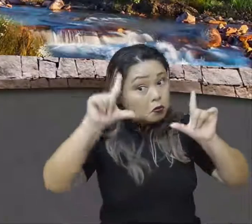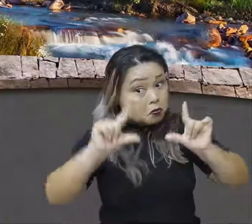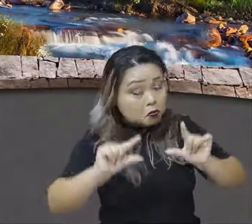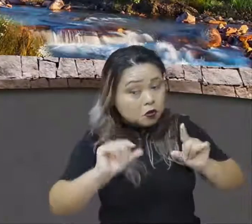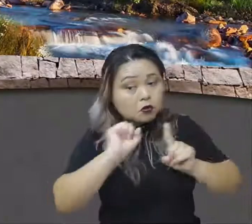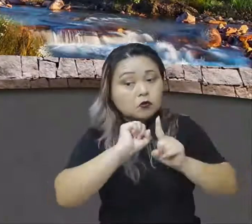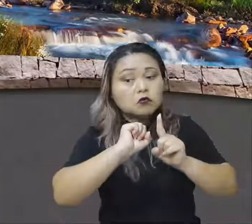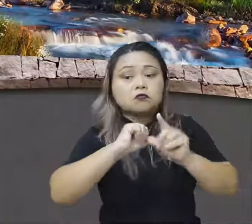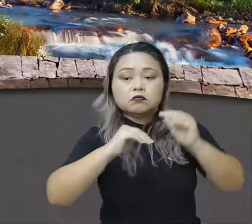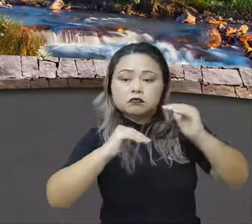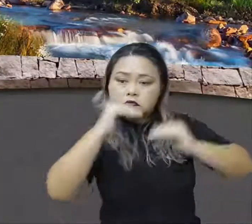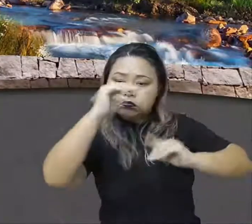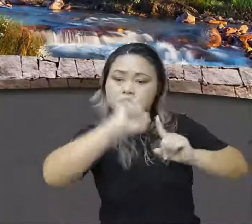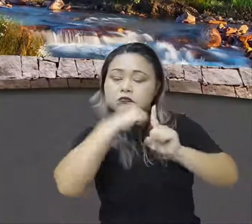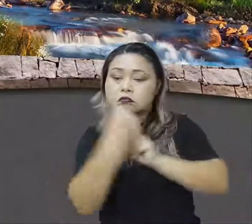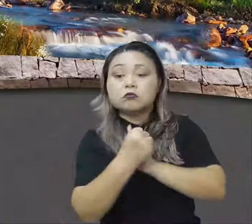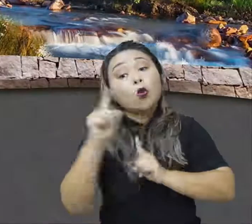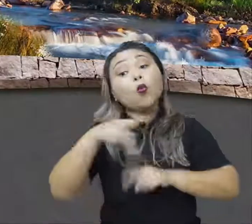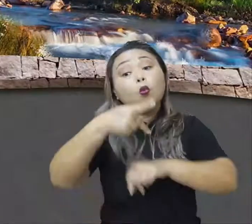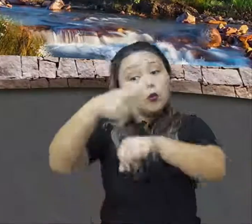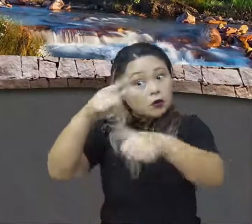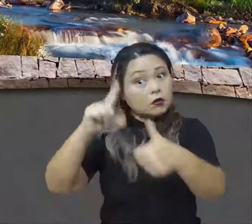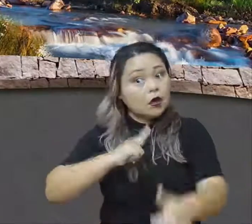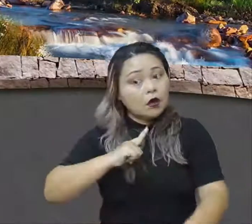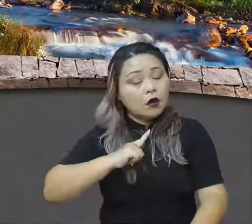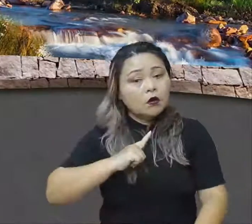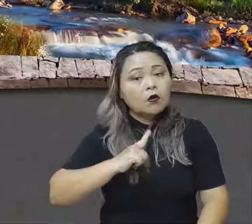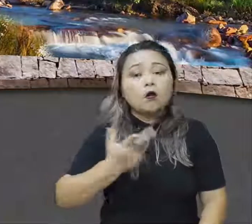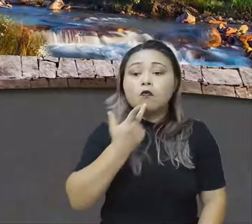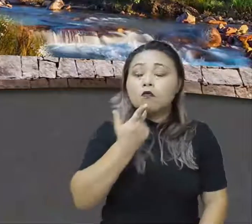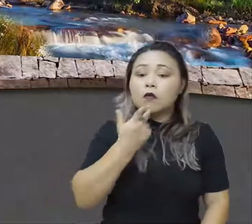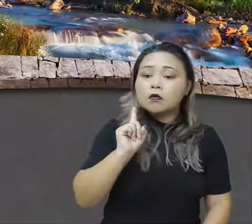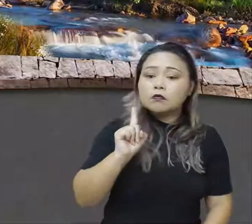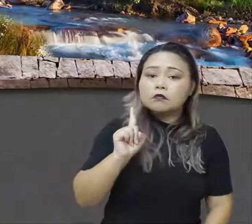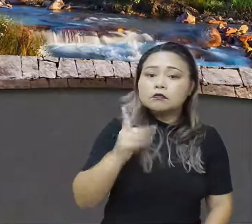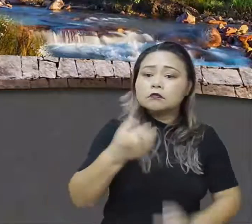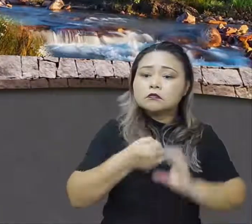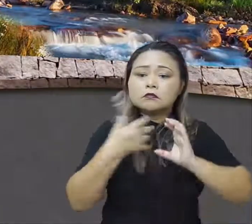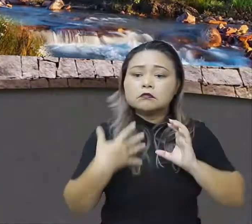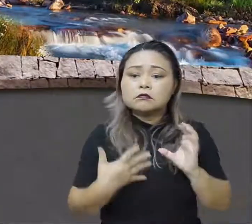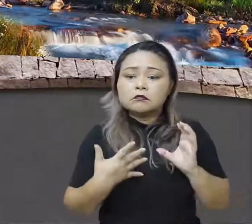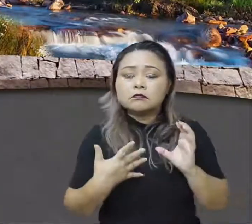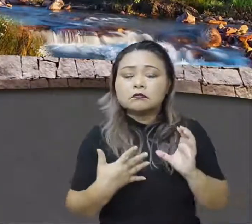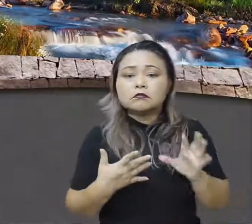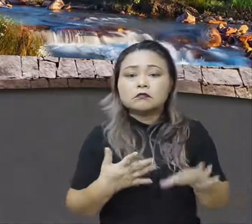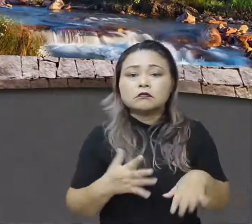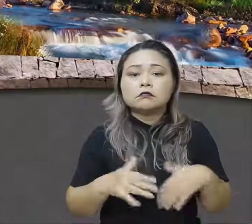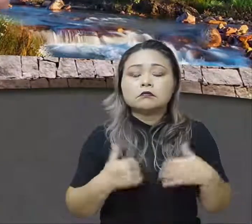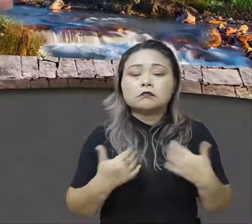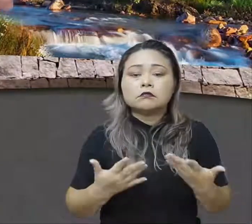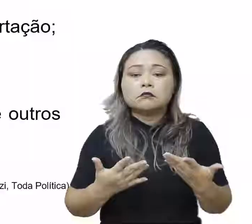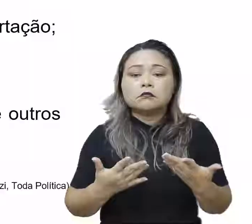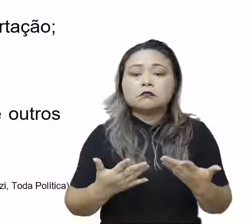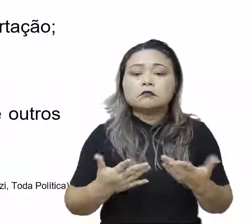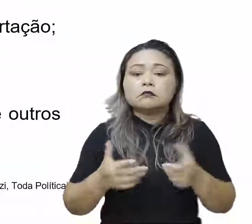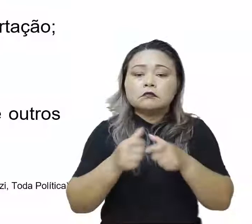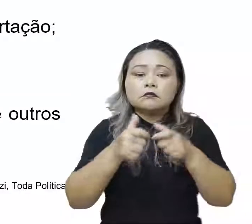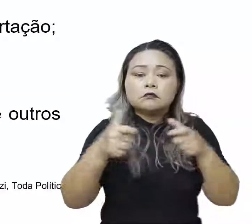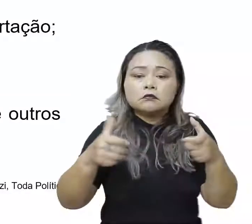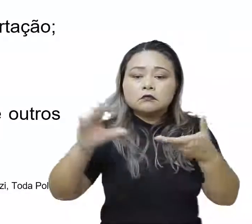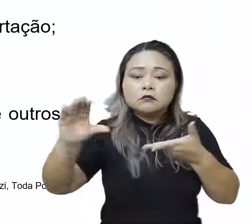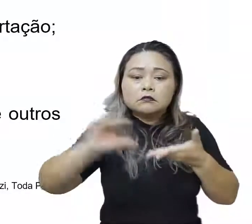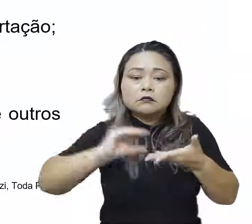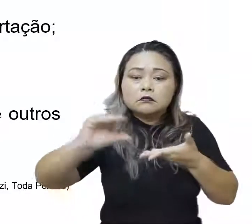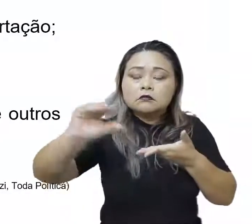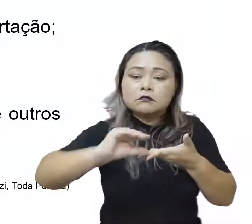diminuição, mas nos outros estavam tendo. É quando eles começaram, essas eram as características, tá? Aumento dos